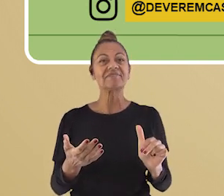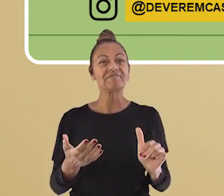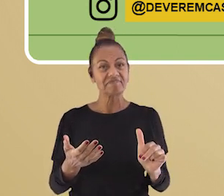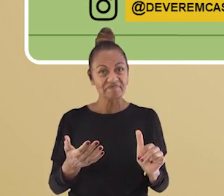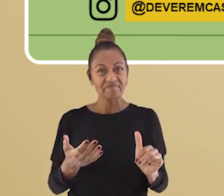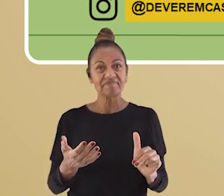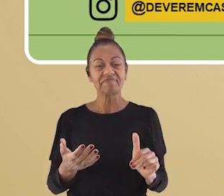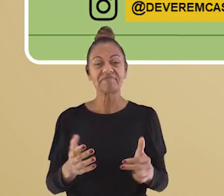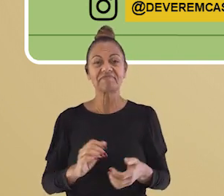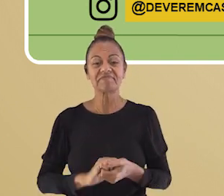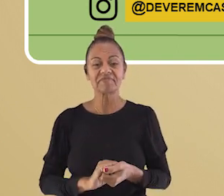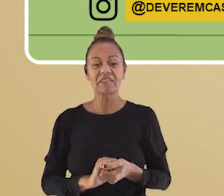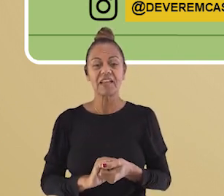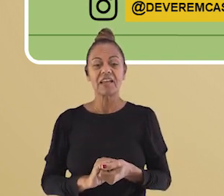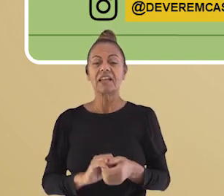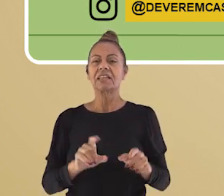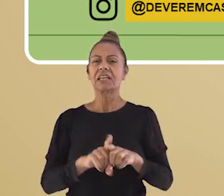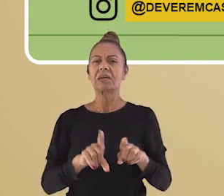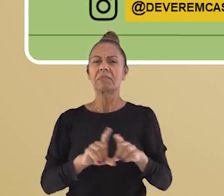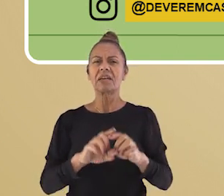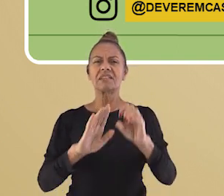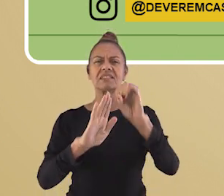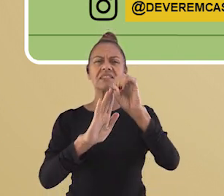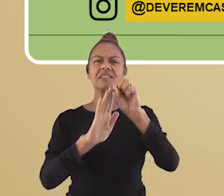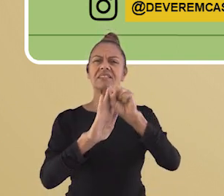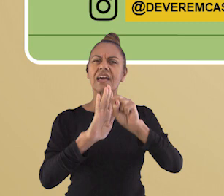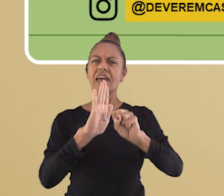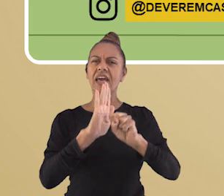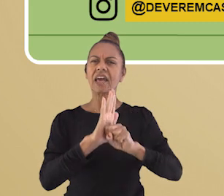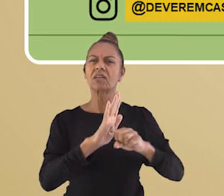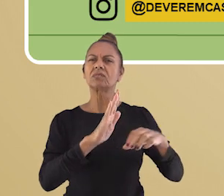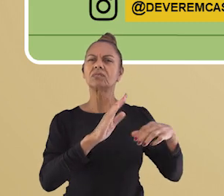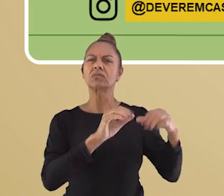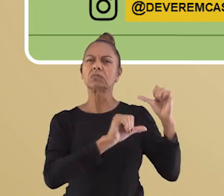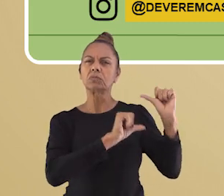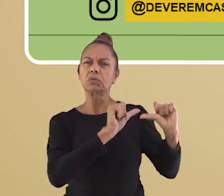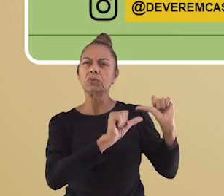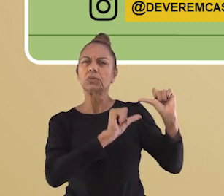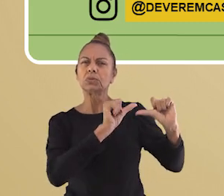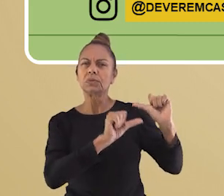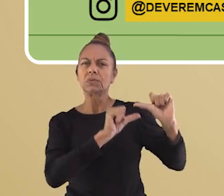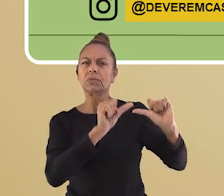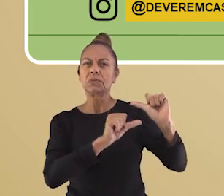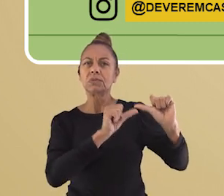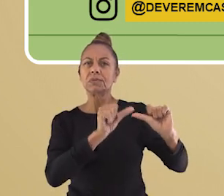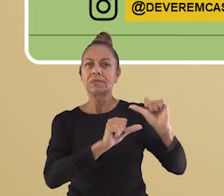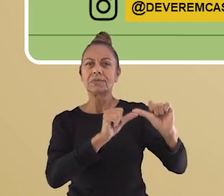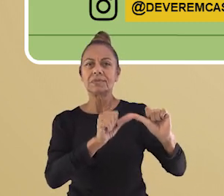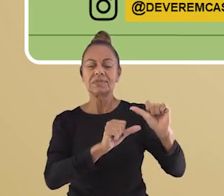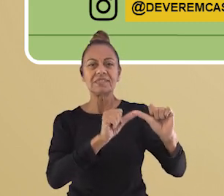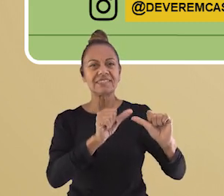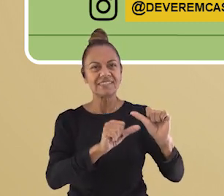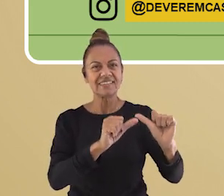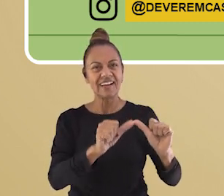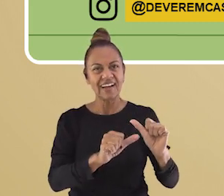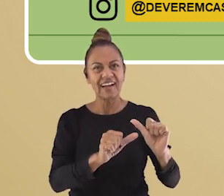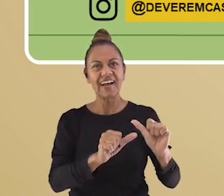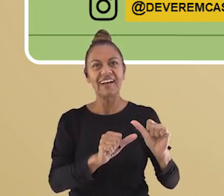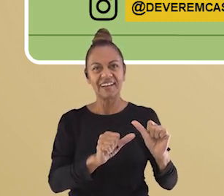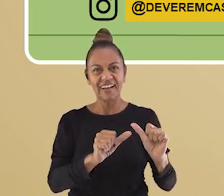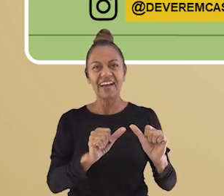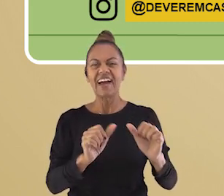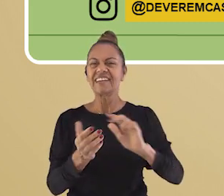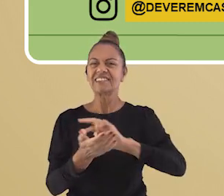alguns exemplos e práticas que durante os séculos contribuíram para as diversidades e miscigenação do